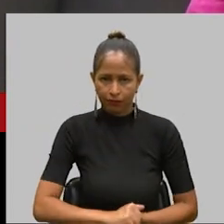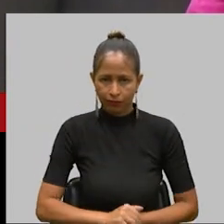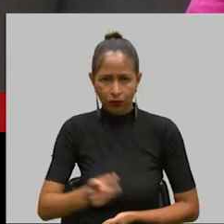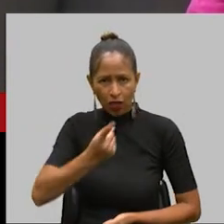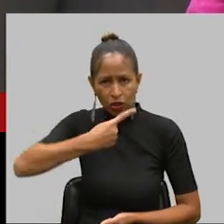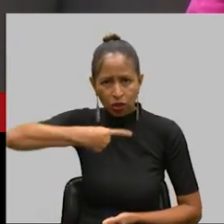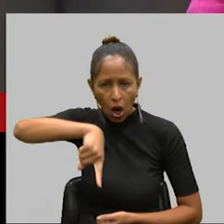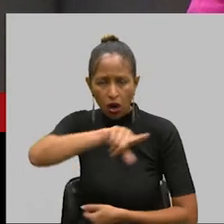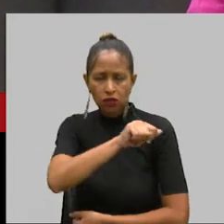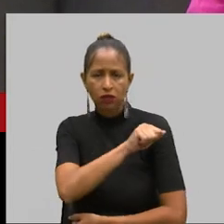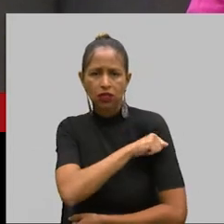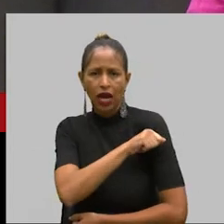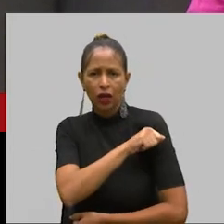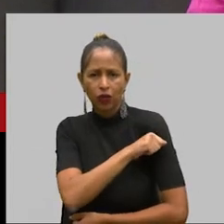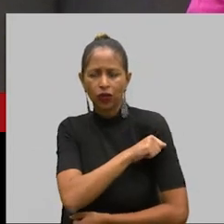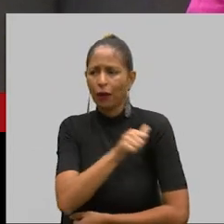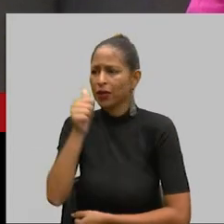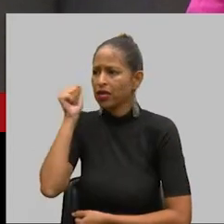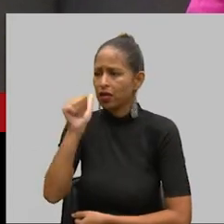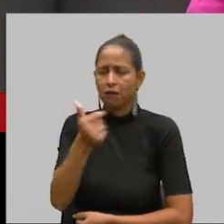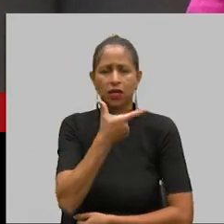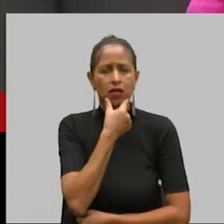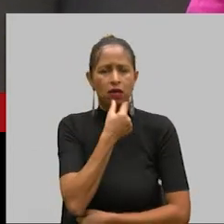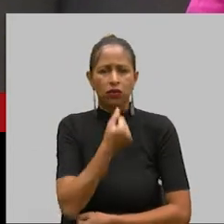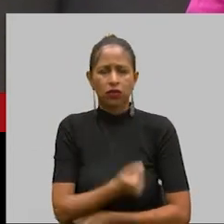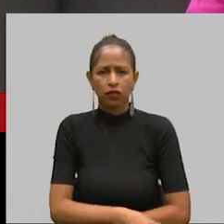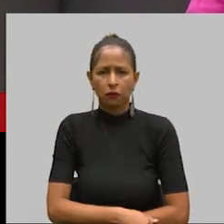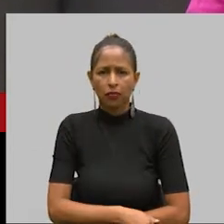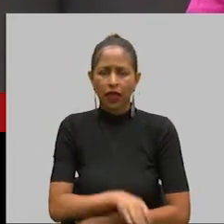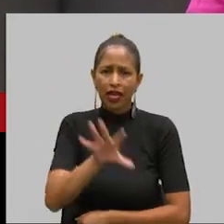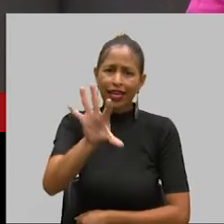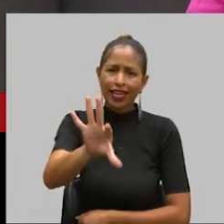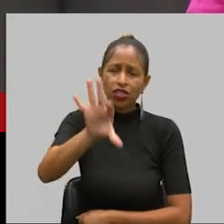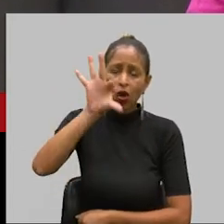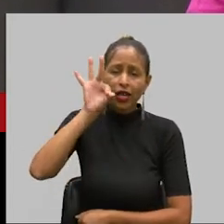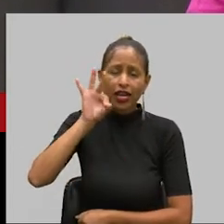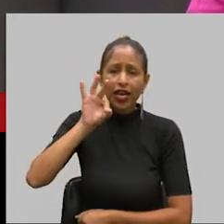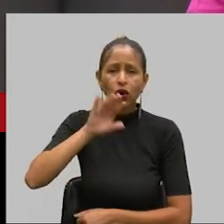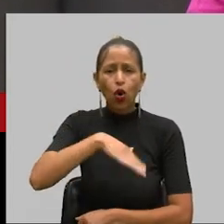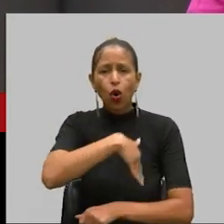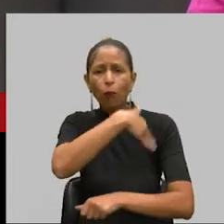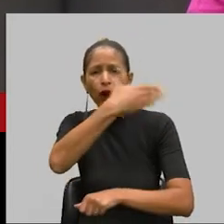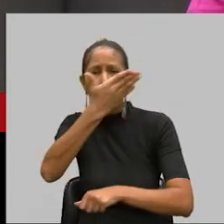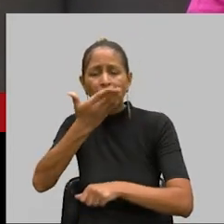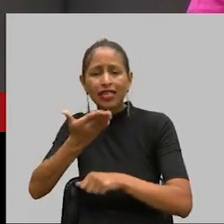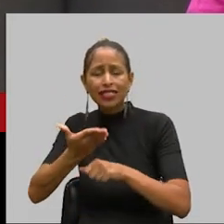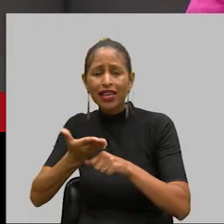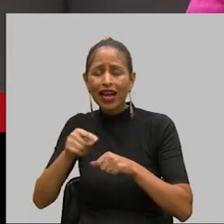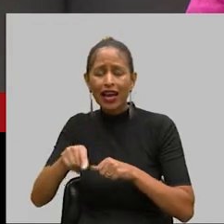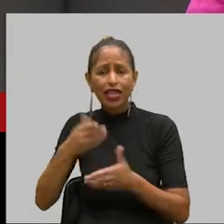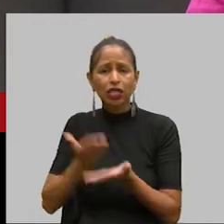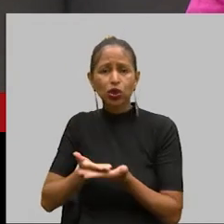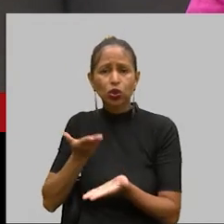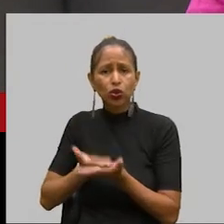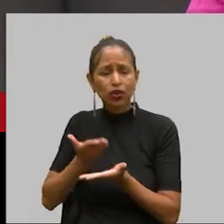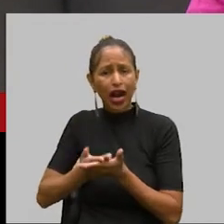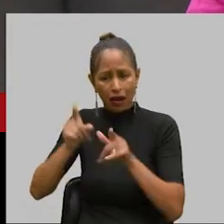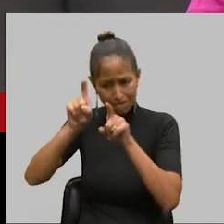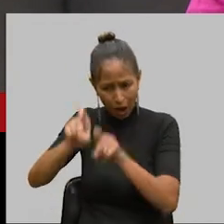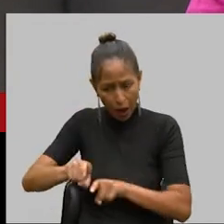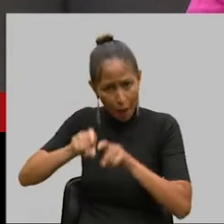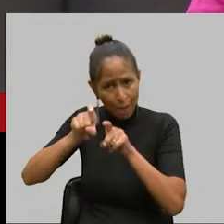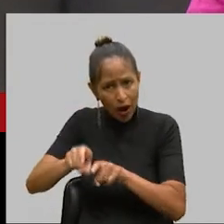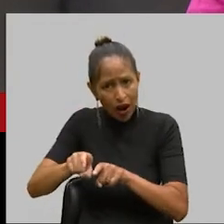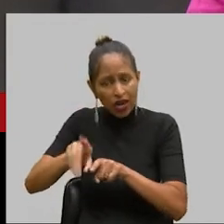nossos alunos as nossas alunas que escolheram permanecer no campo e estudar no campo